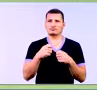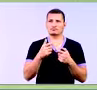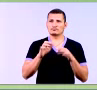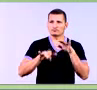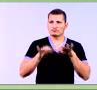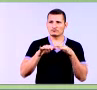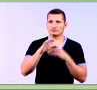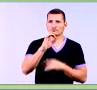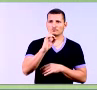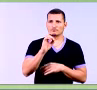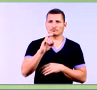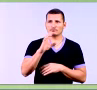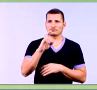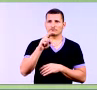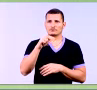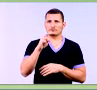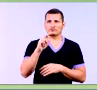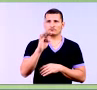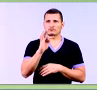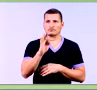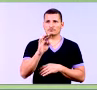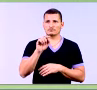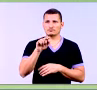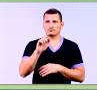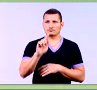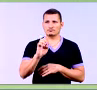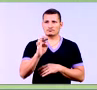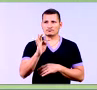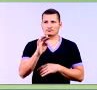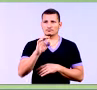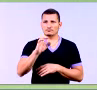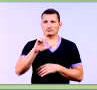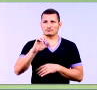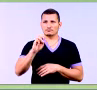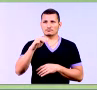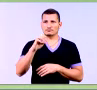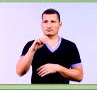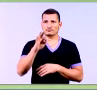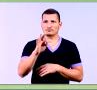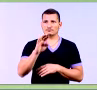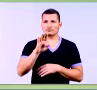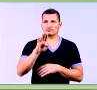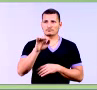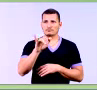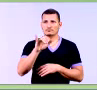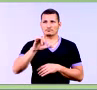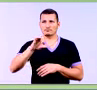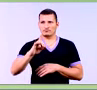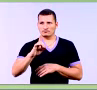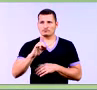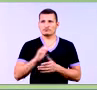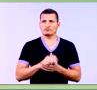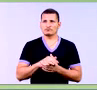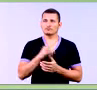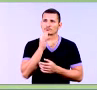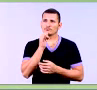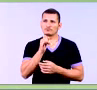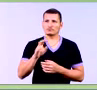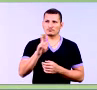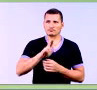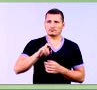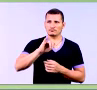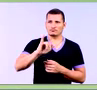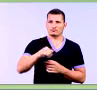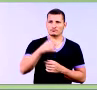document.getElementById, passando o ID e recuperando o valor. Se formos utilizar o